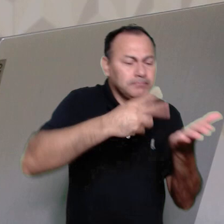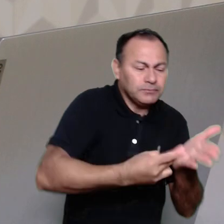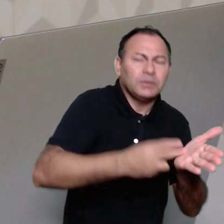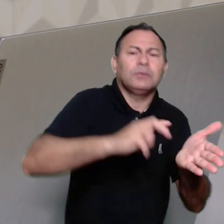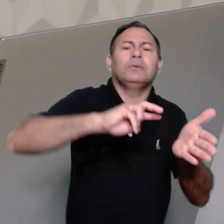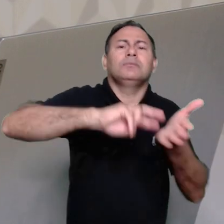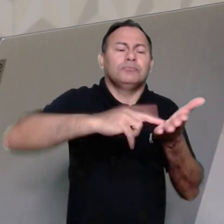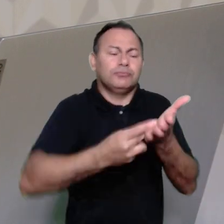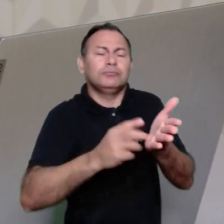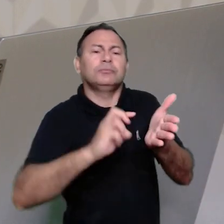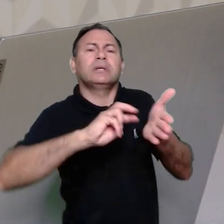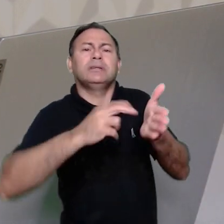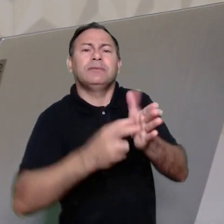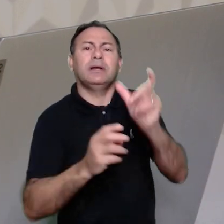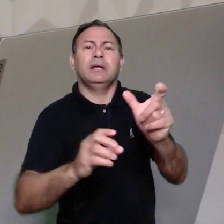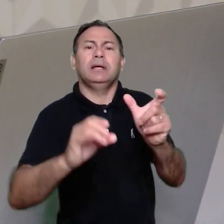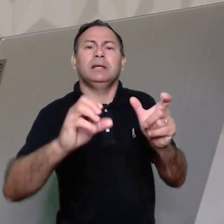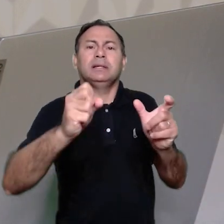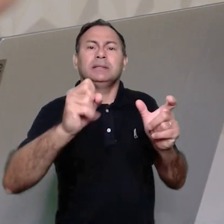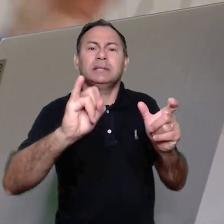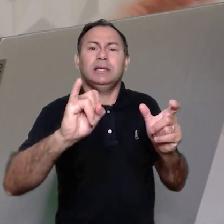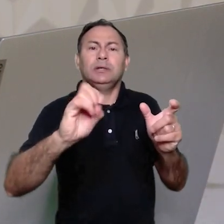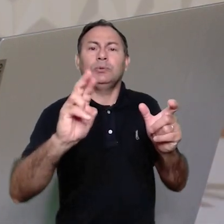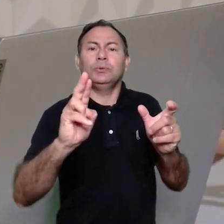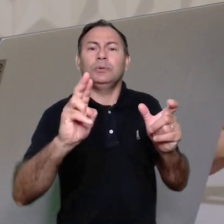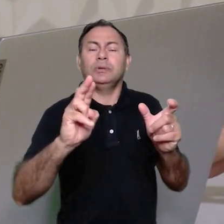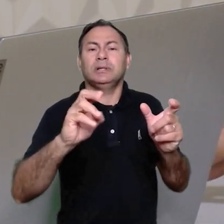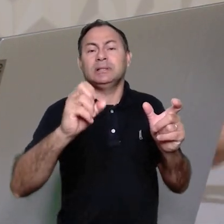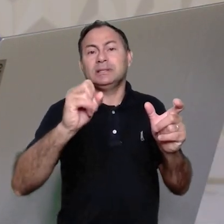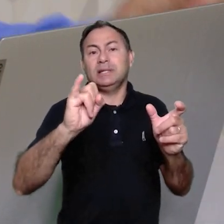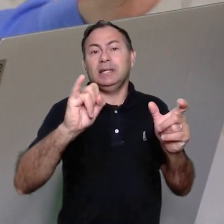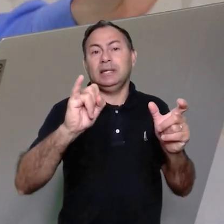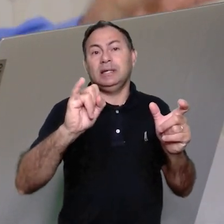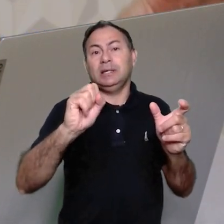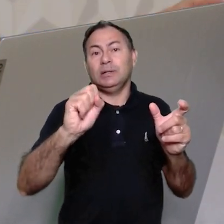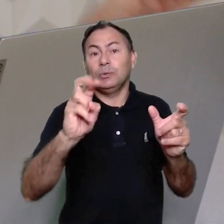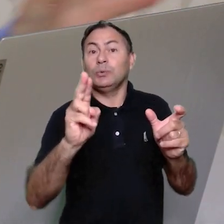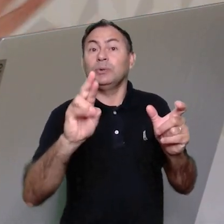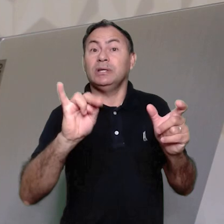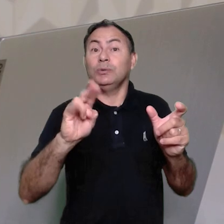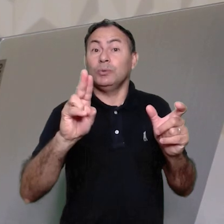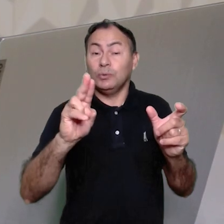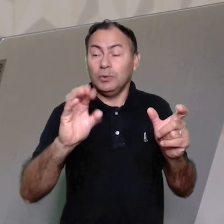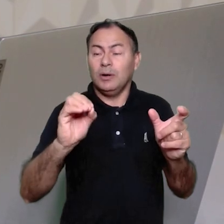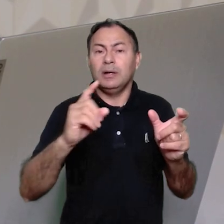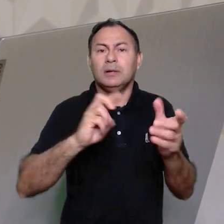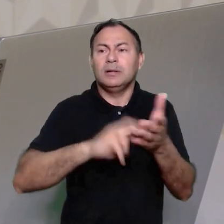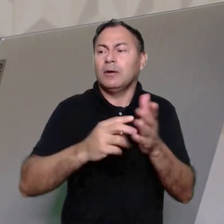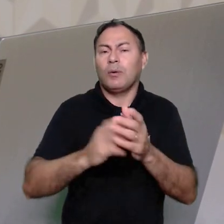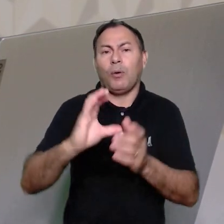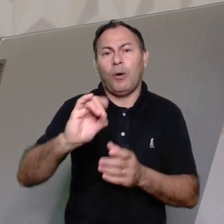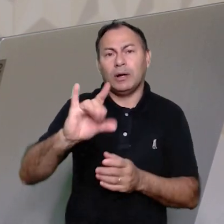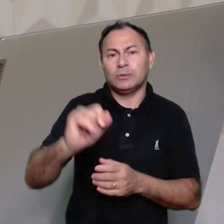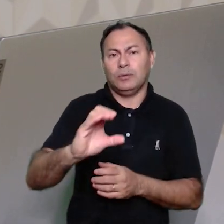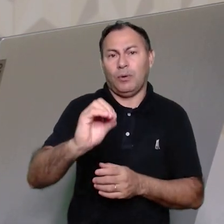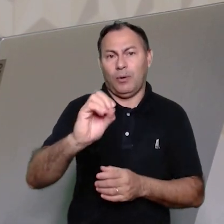sui iuris. Sui iuris, então, para os códigos latino e oriental,